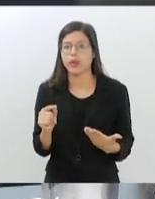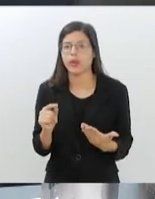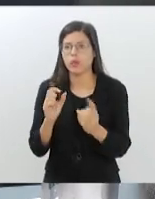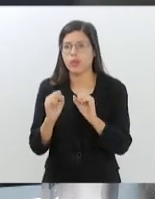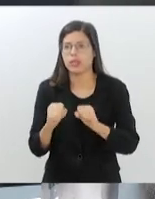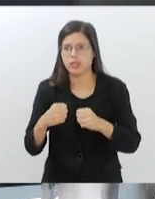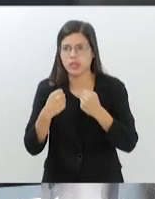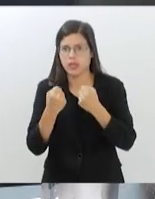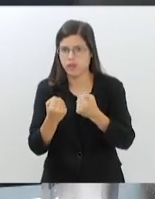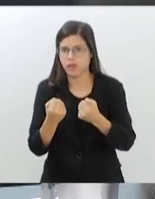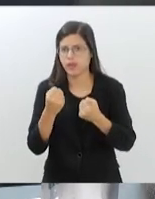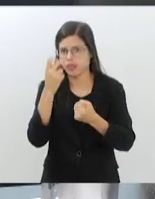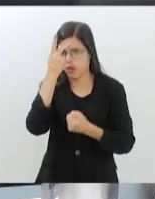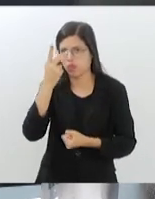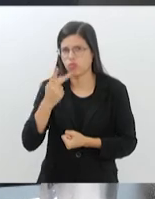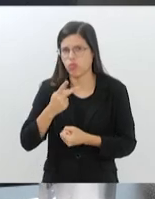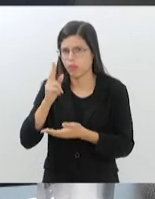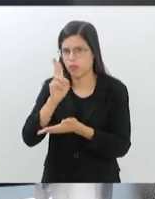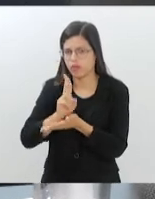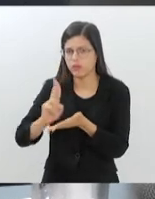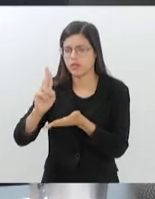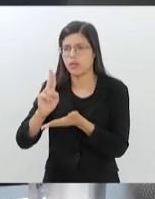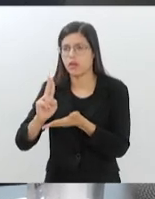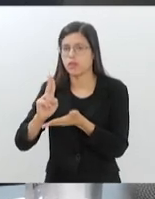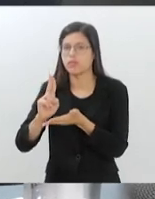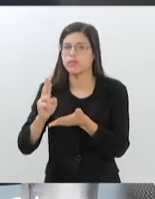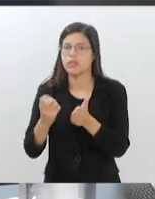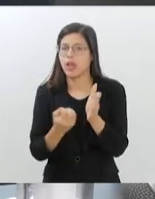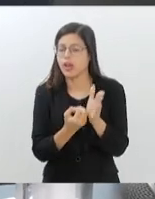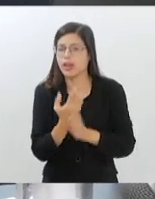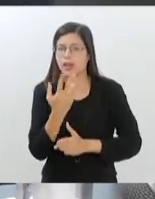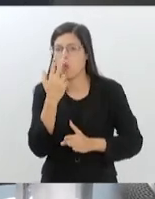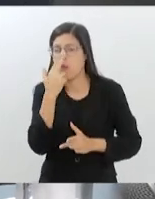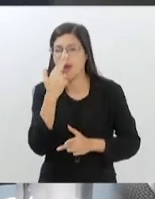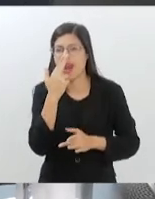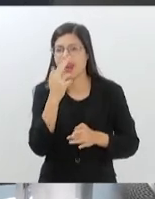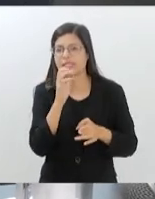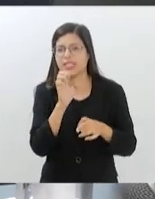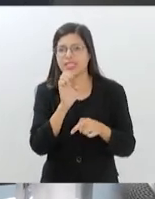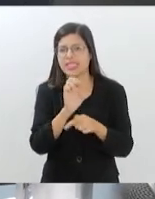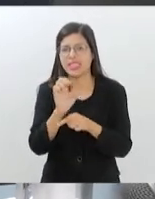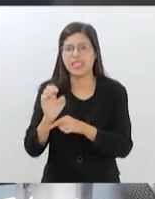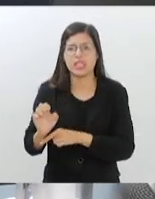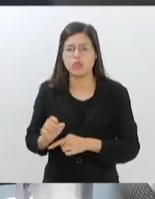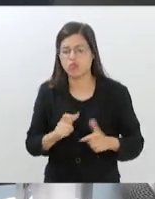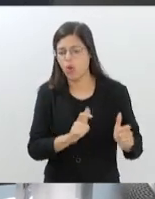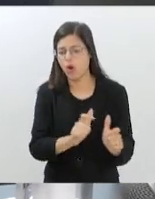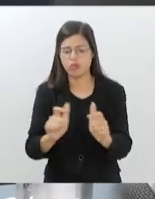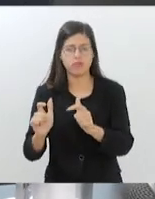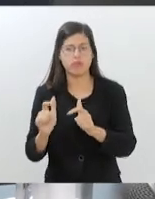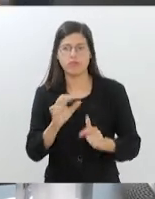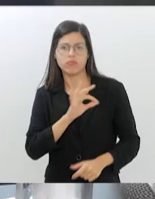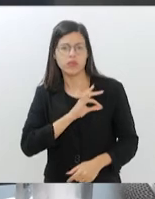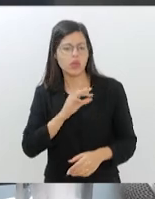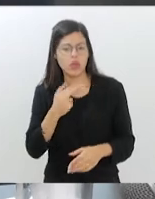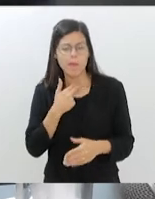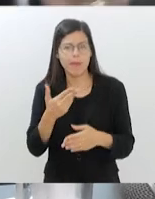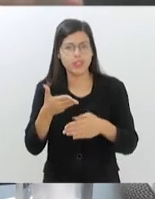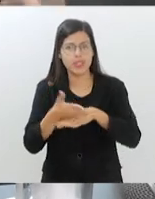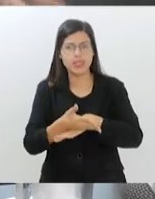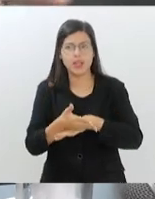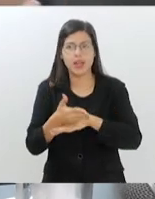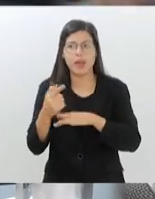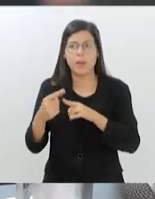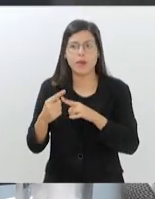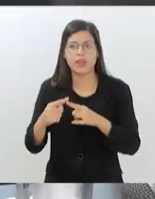da tal autonomia universitária a gente tá criando estados paralelos dentro da Universidade onde a polícia não pode entrar porque tem o argumento de que há autonomia